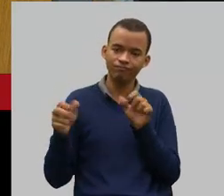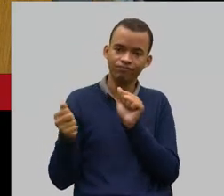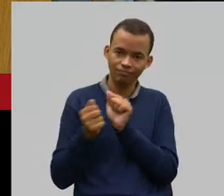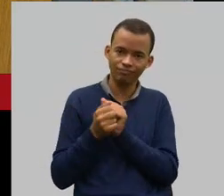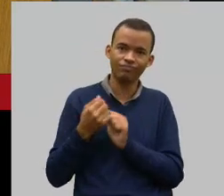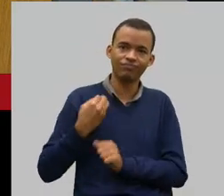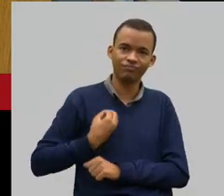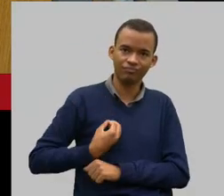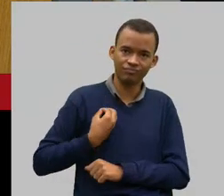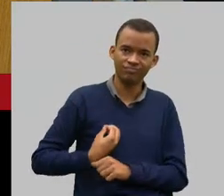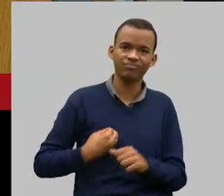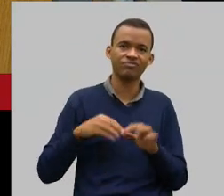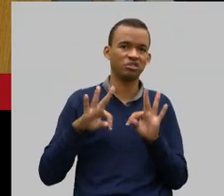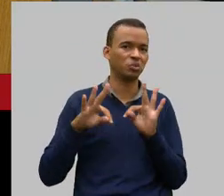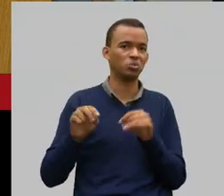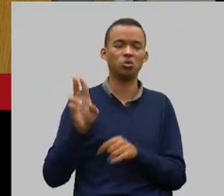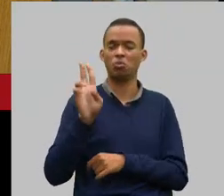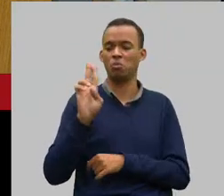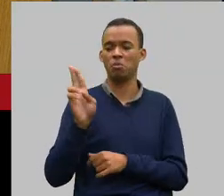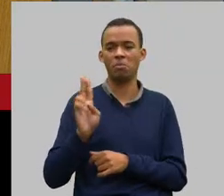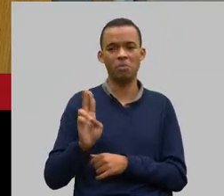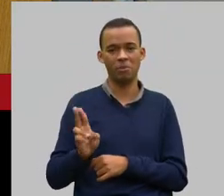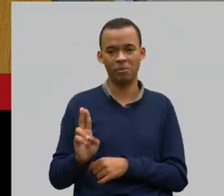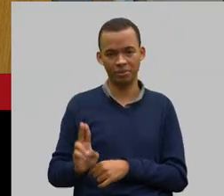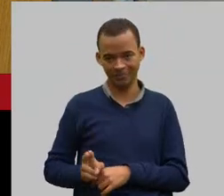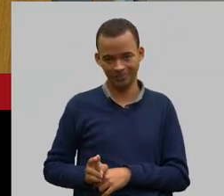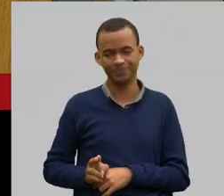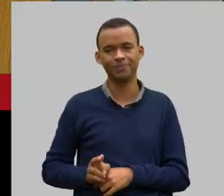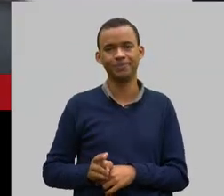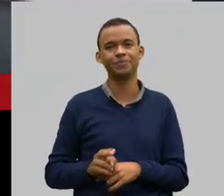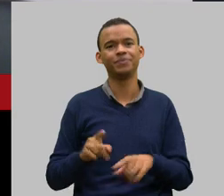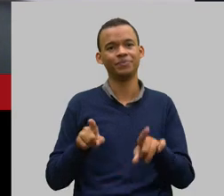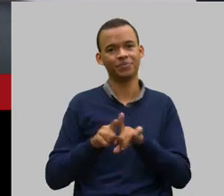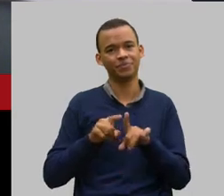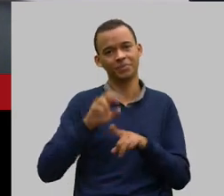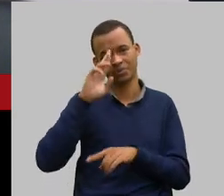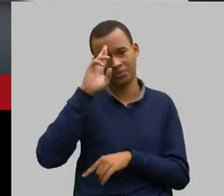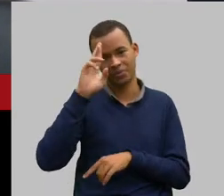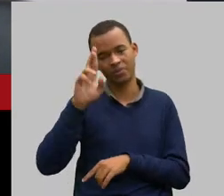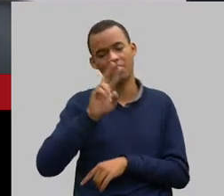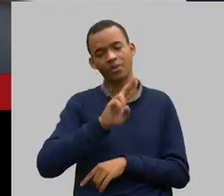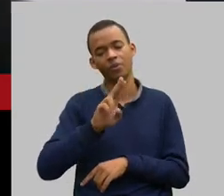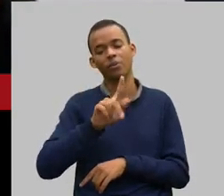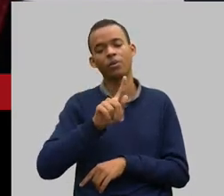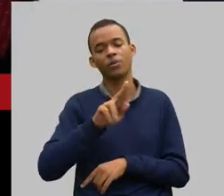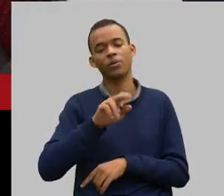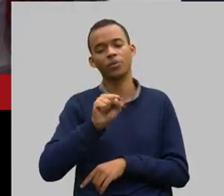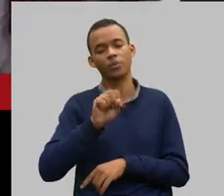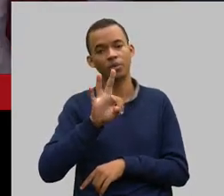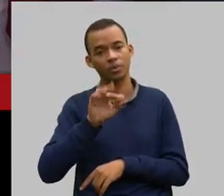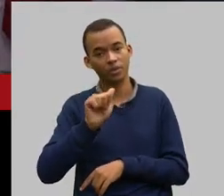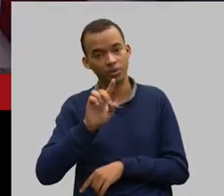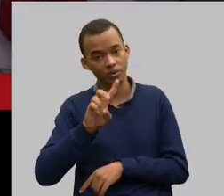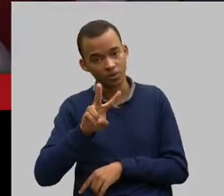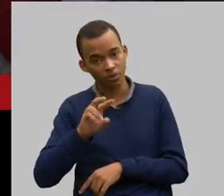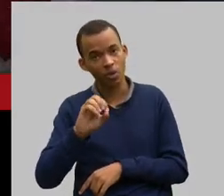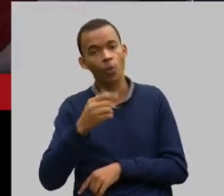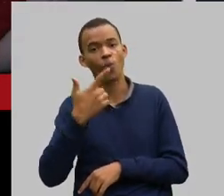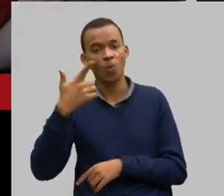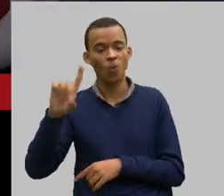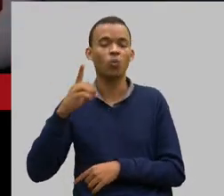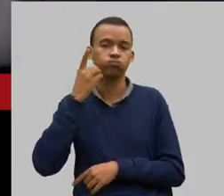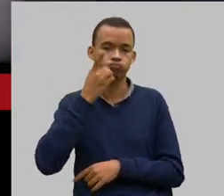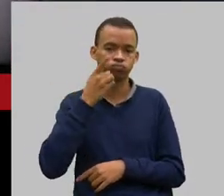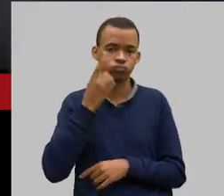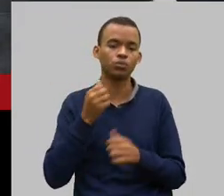Deputado Adriano Alvarenga ao nosso Líder né Gustavo Santana aos outros deputados que passaram né por